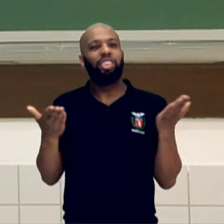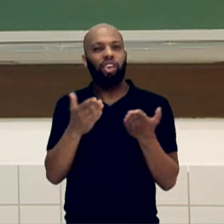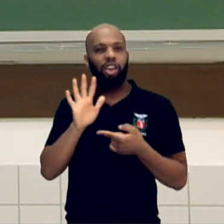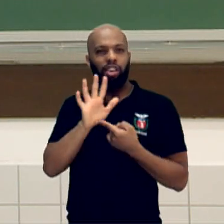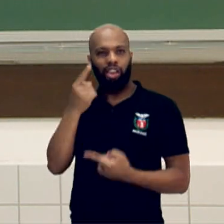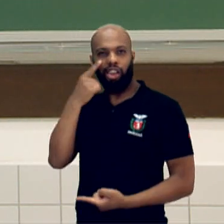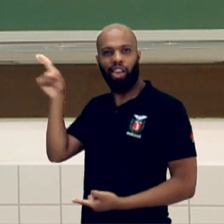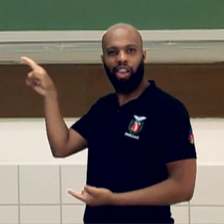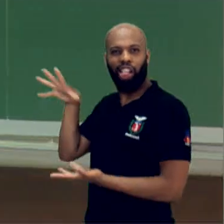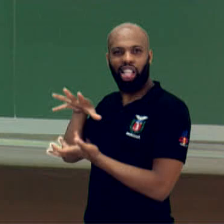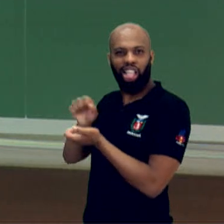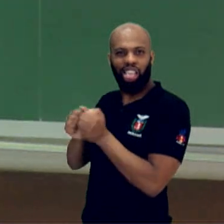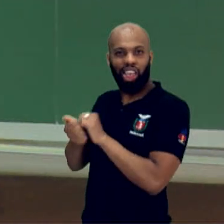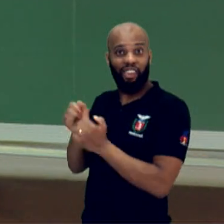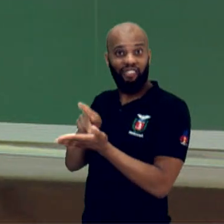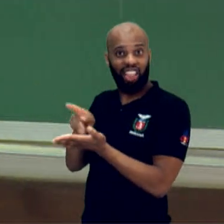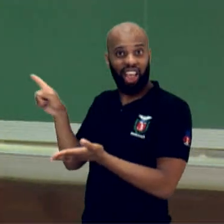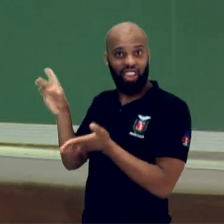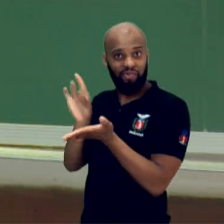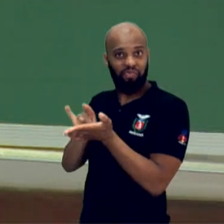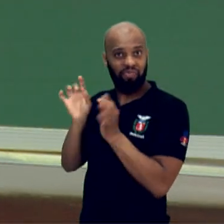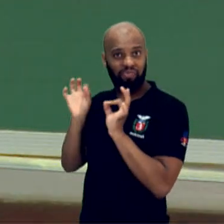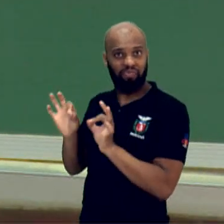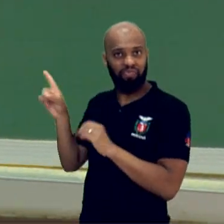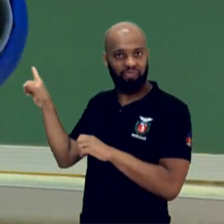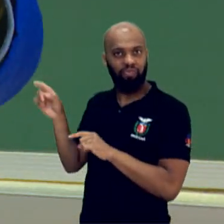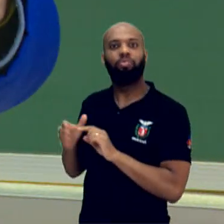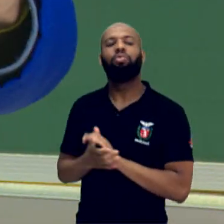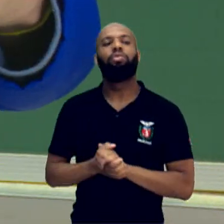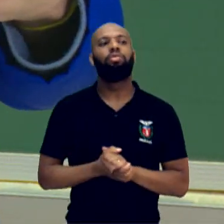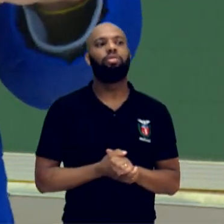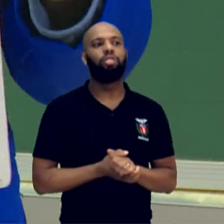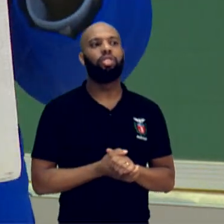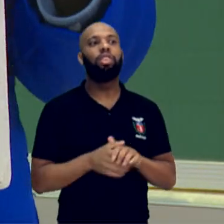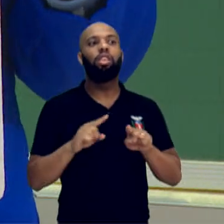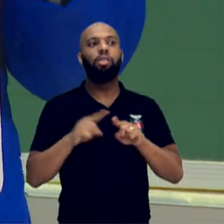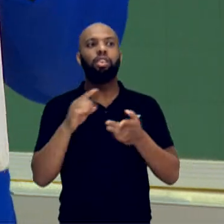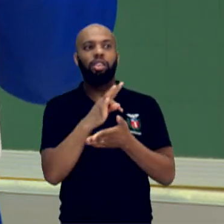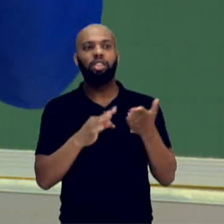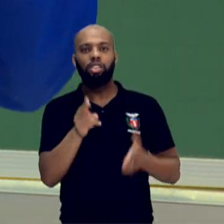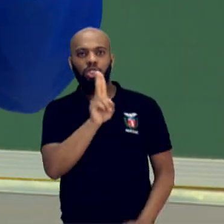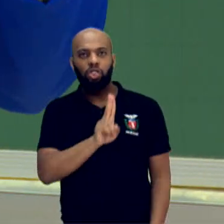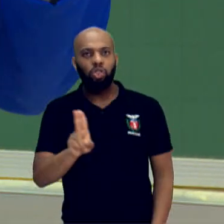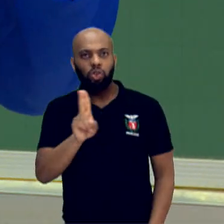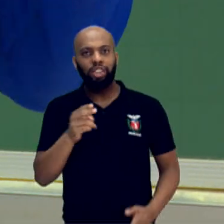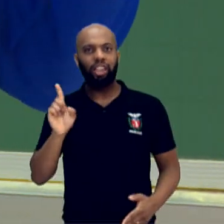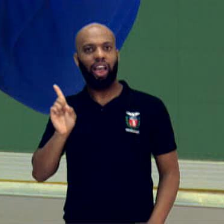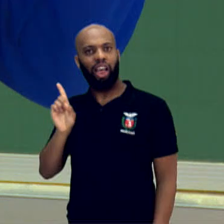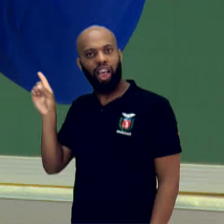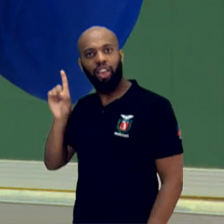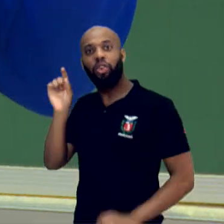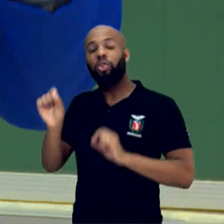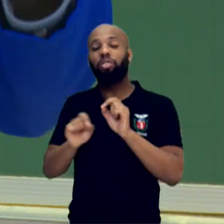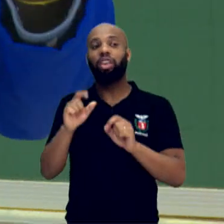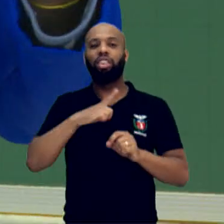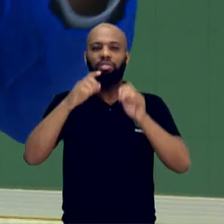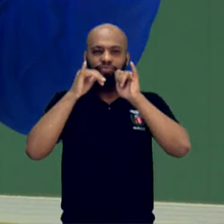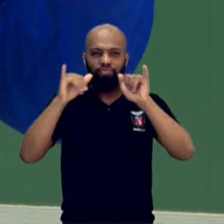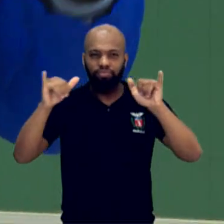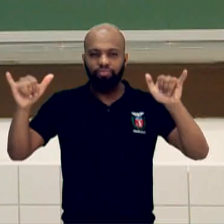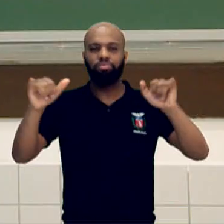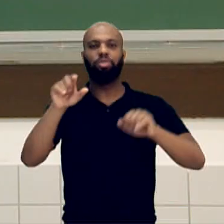desse jornal Clarín, ok? Mas o texto que nós estamos utilizando aqui, ele foi justamente